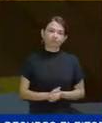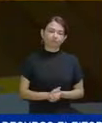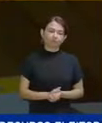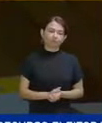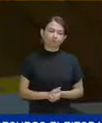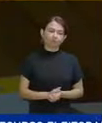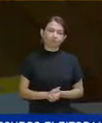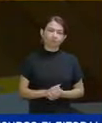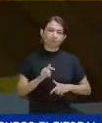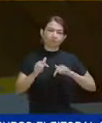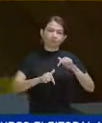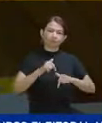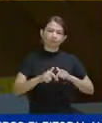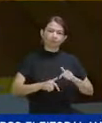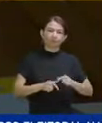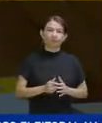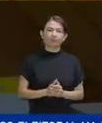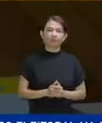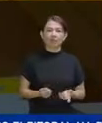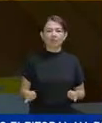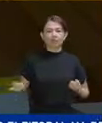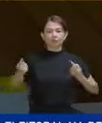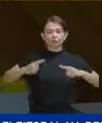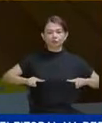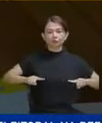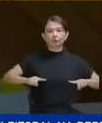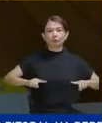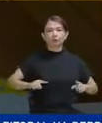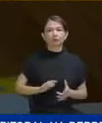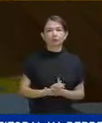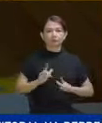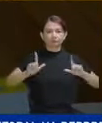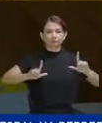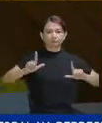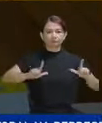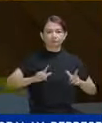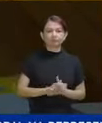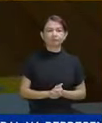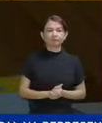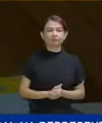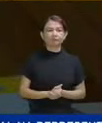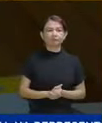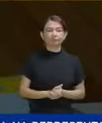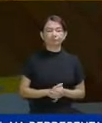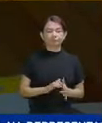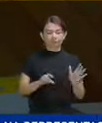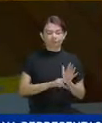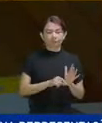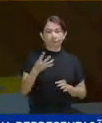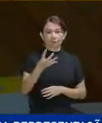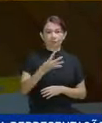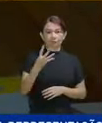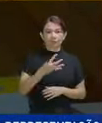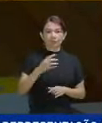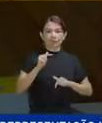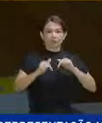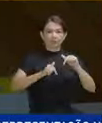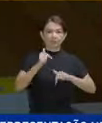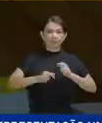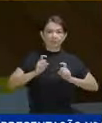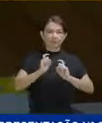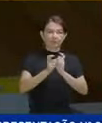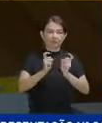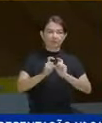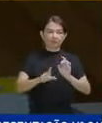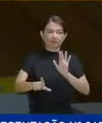participarão, disputa e realização de debate de pré-candidatos. Inciso 4º, divulgação de atos de parlamentares, debates